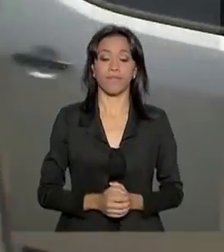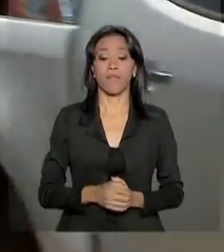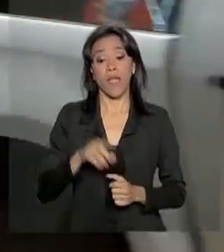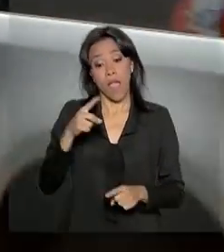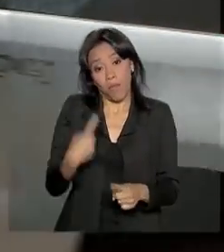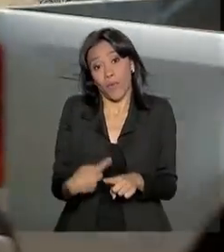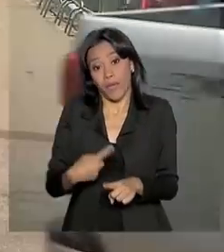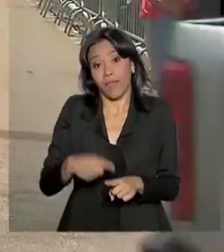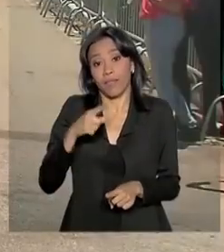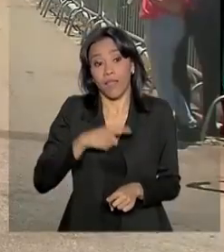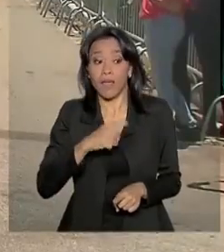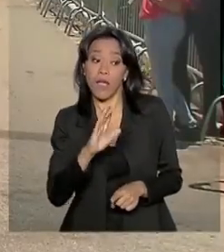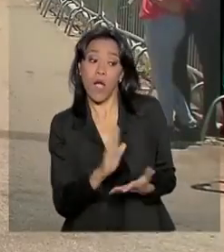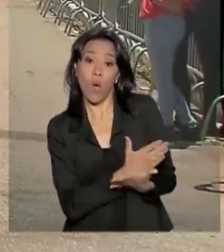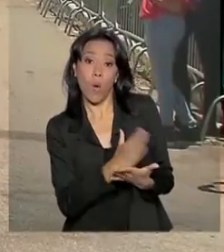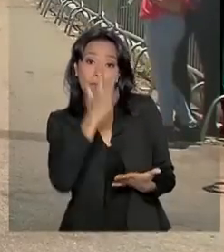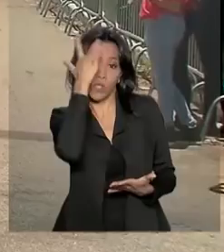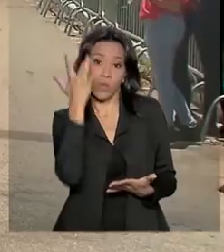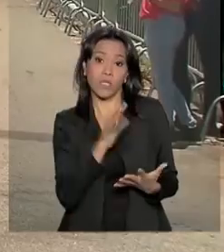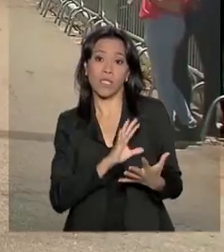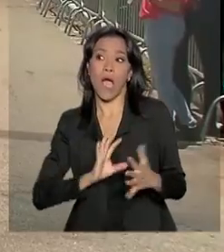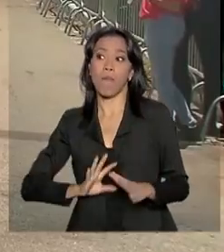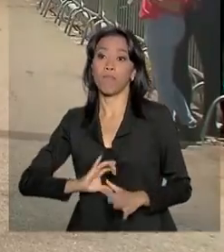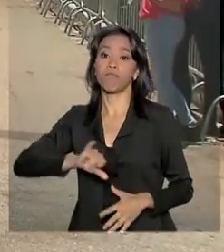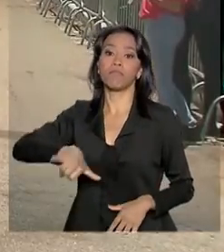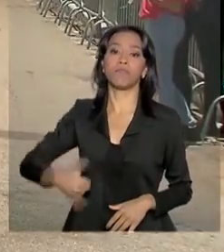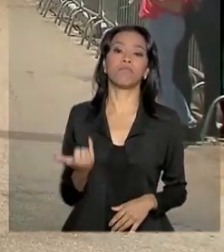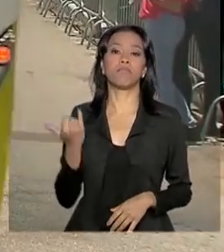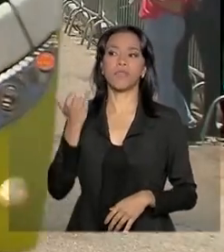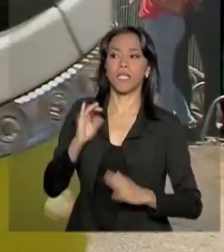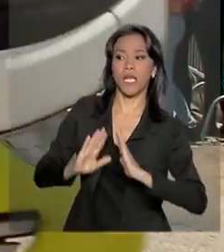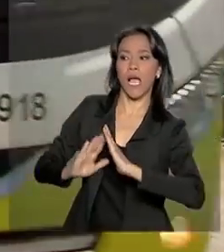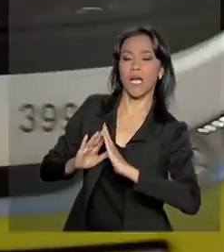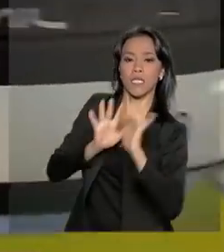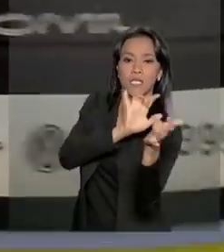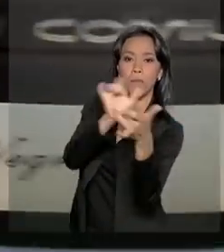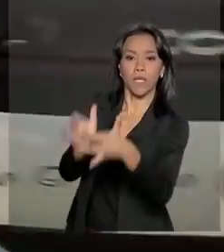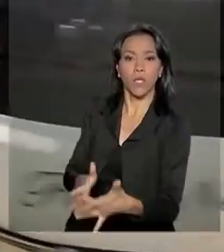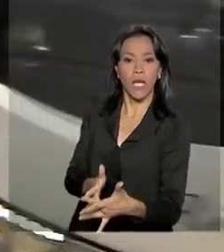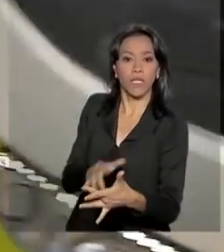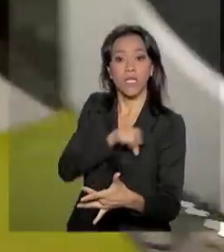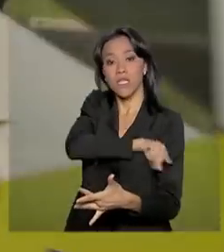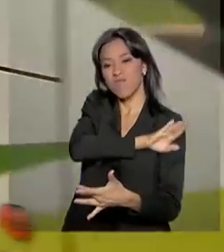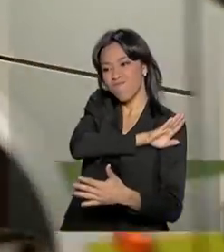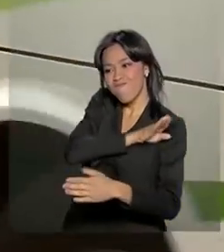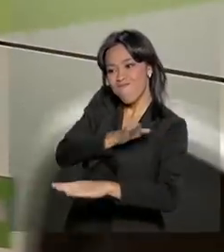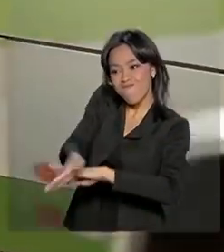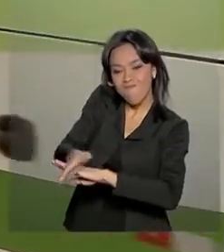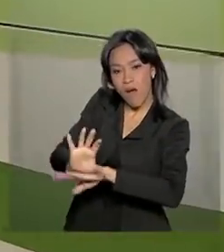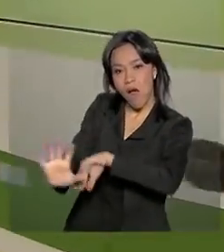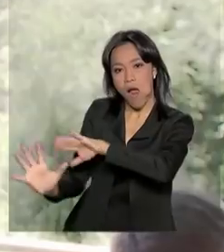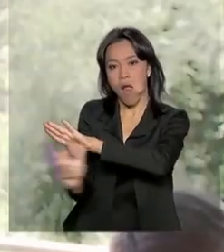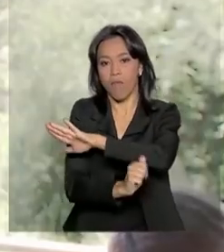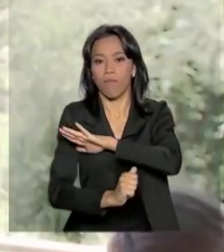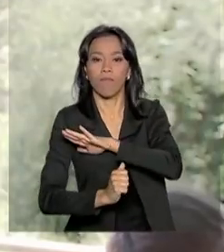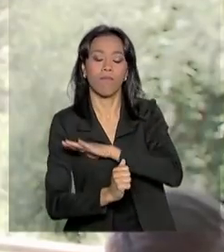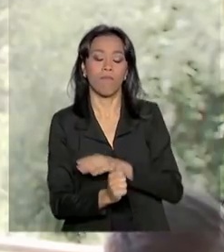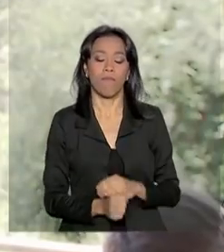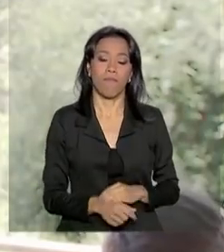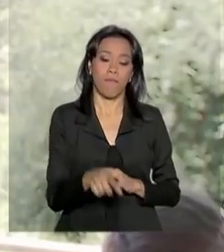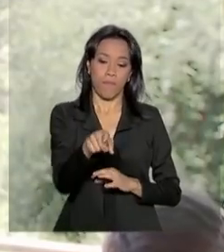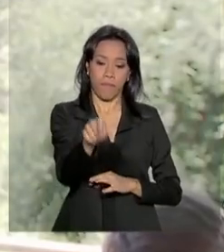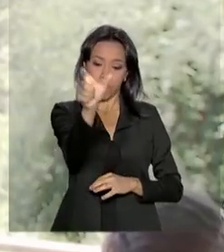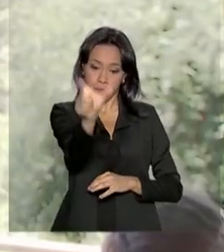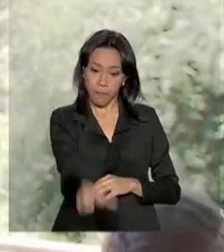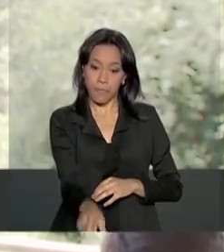porque tem gente se aproveitando da situação das casas que tiveram de ser abandonadas para fazer roubos.